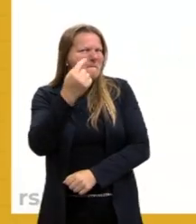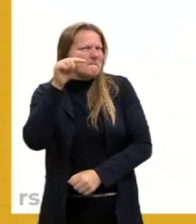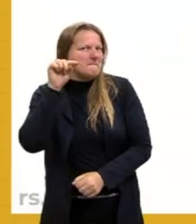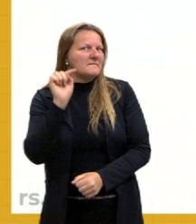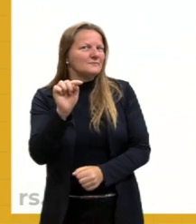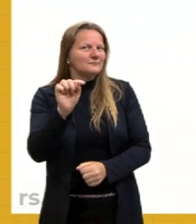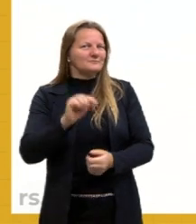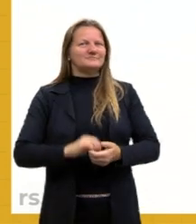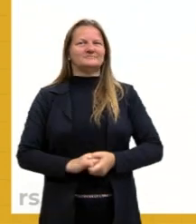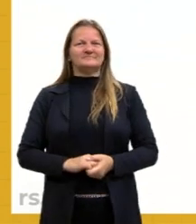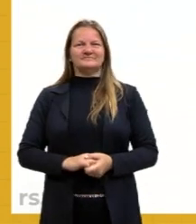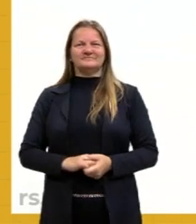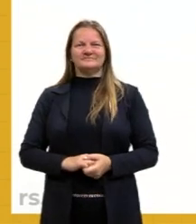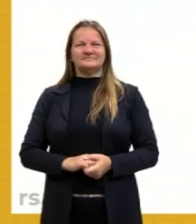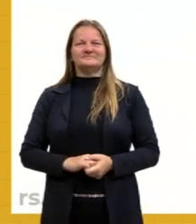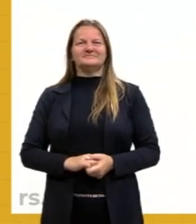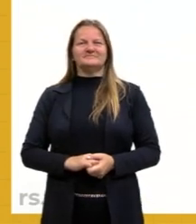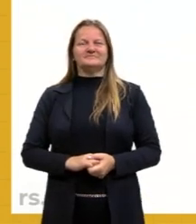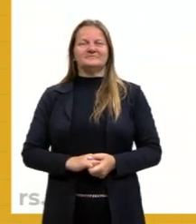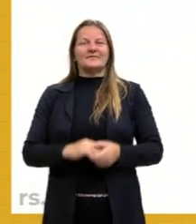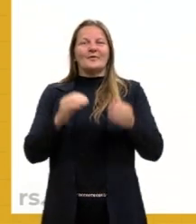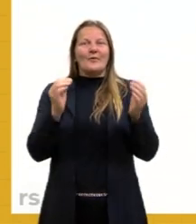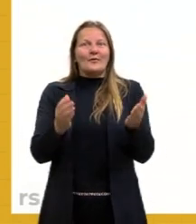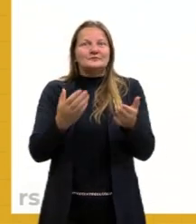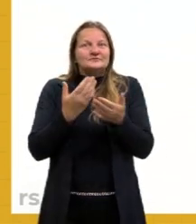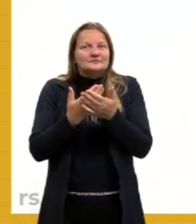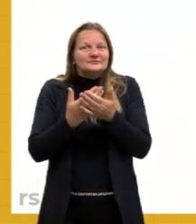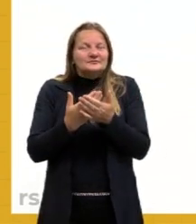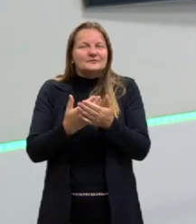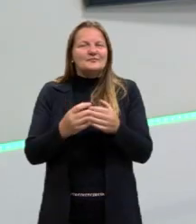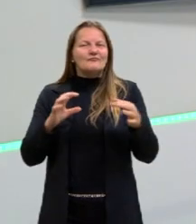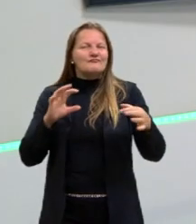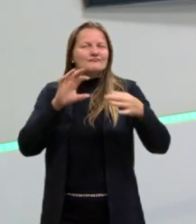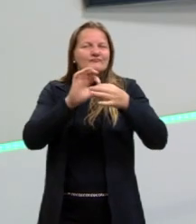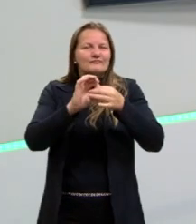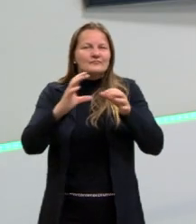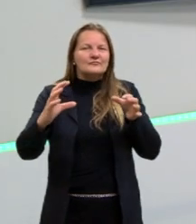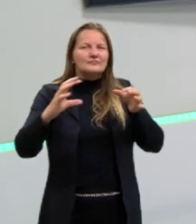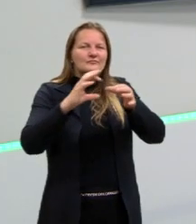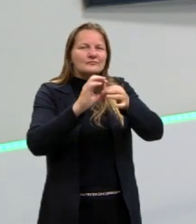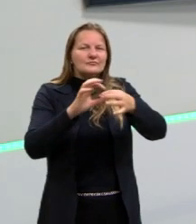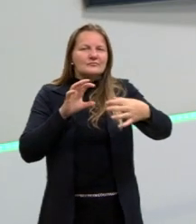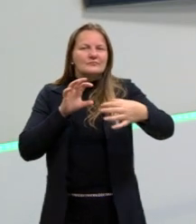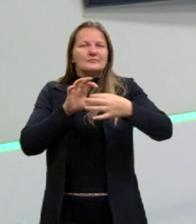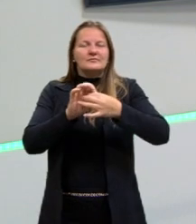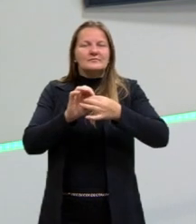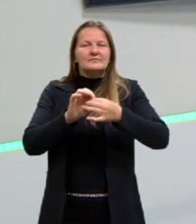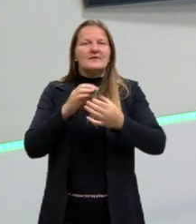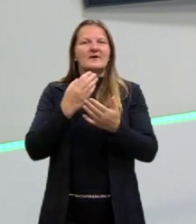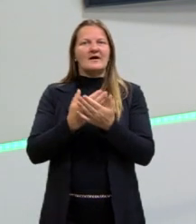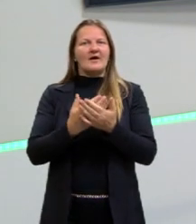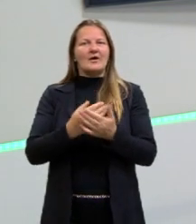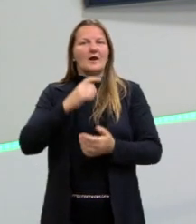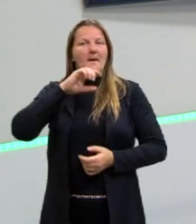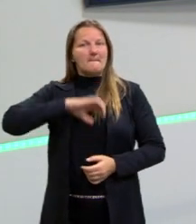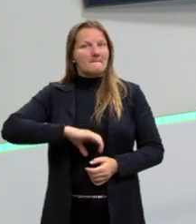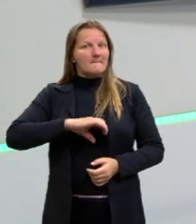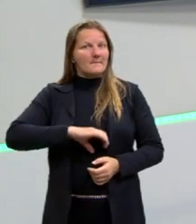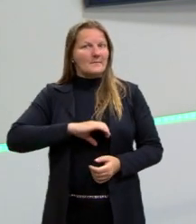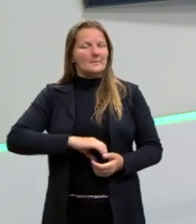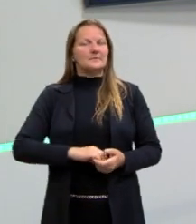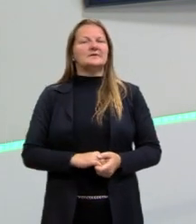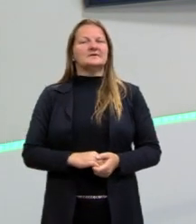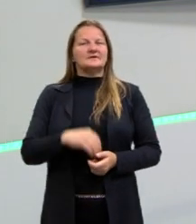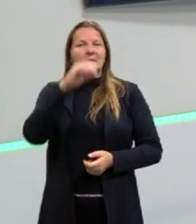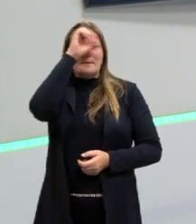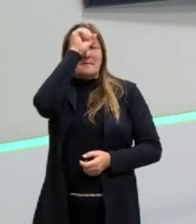né? E a gente vai fazer hoje um pouquinho de link aí entre as nossas aulas de língua portuguesa, o que a gente